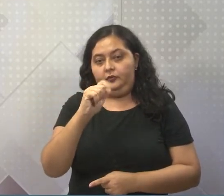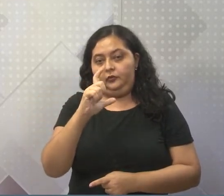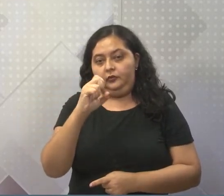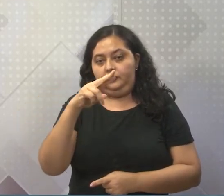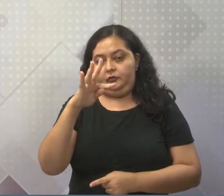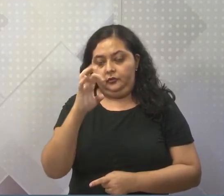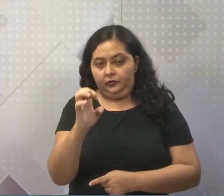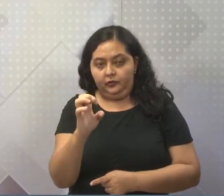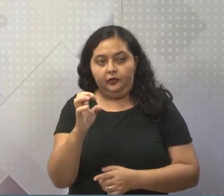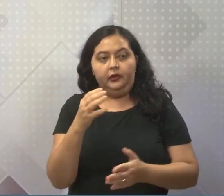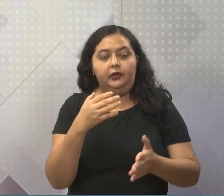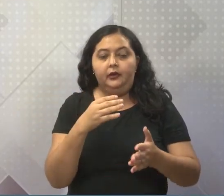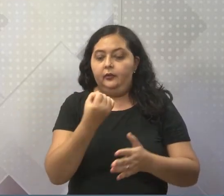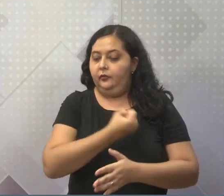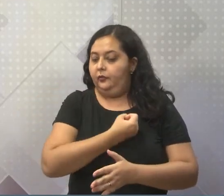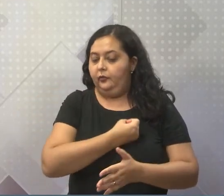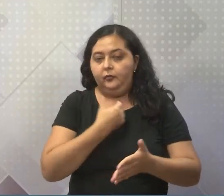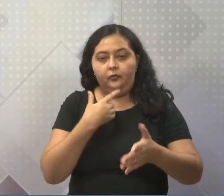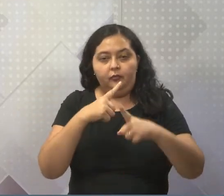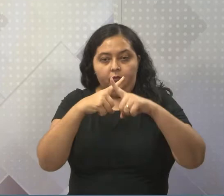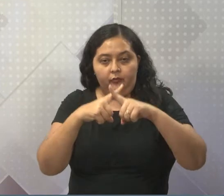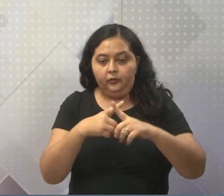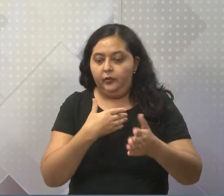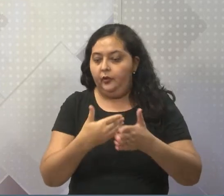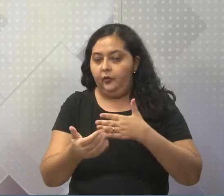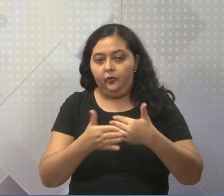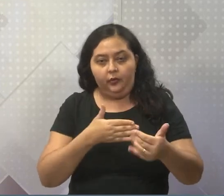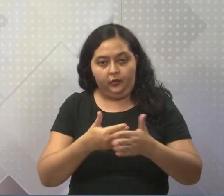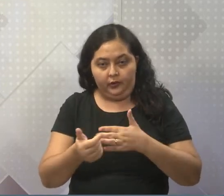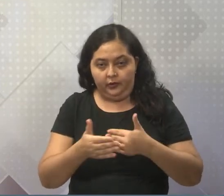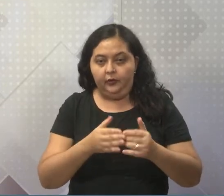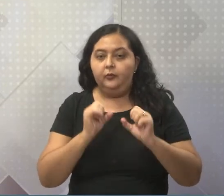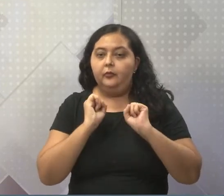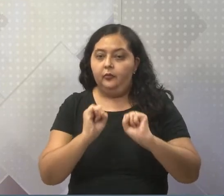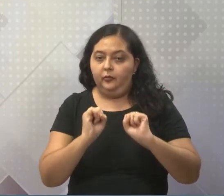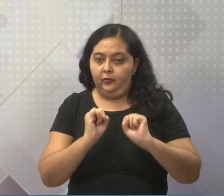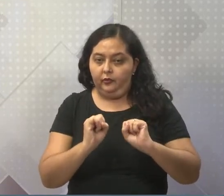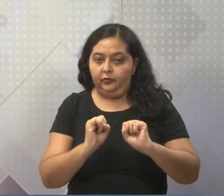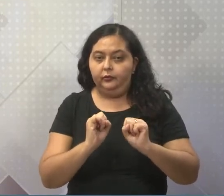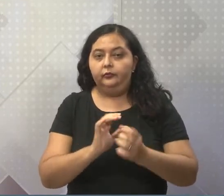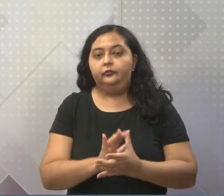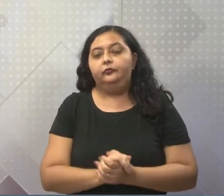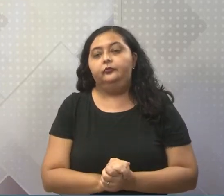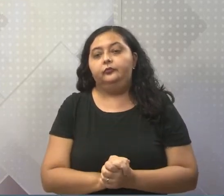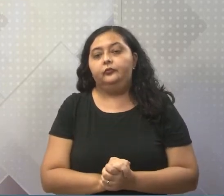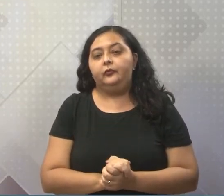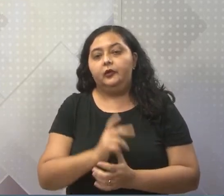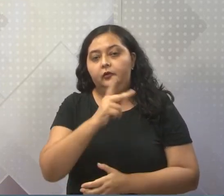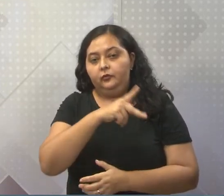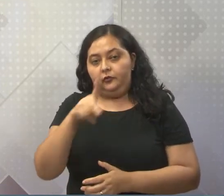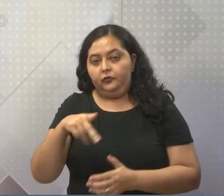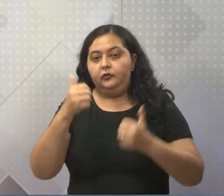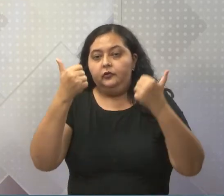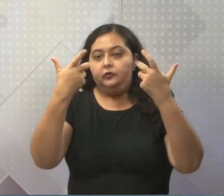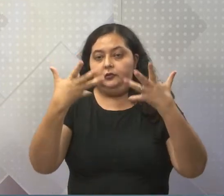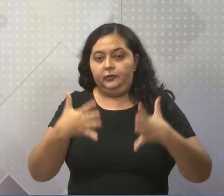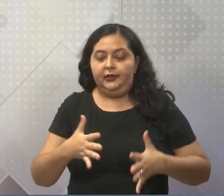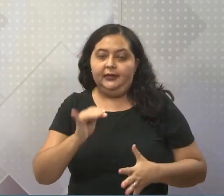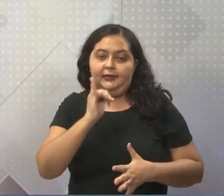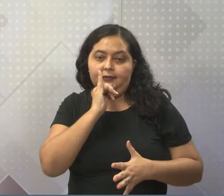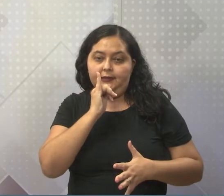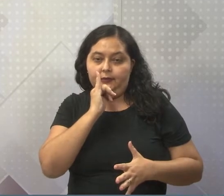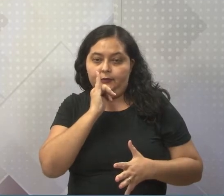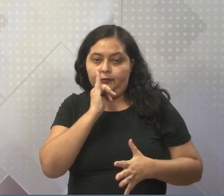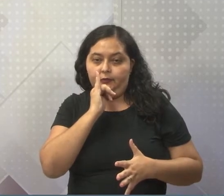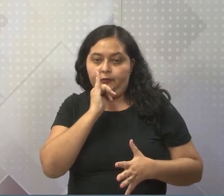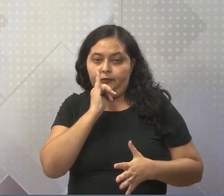qualquer número. Como assim ele poderia determinar? Se eu colocasse para vocês a